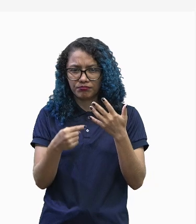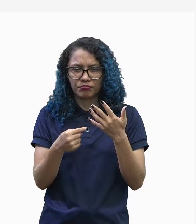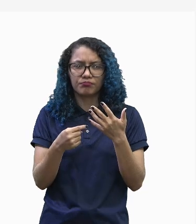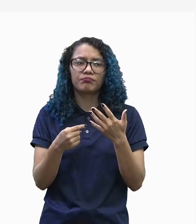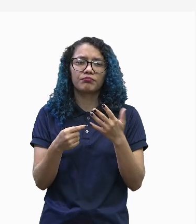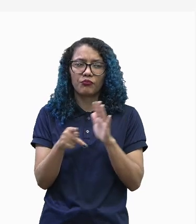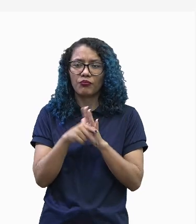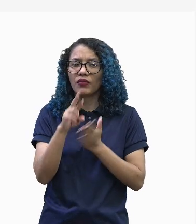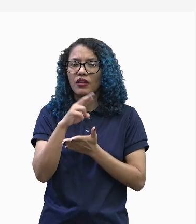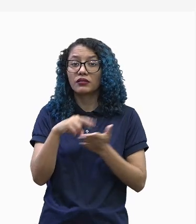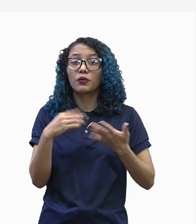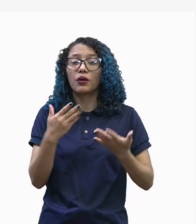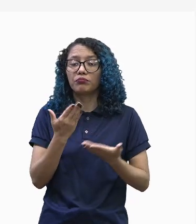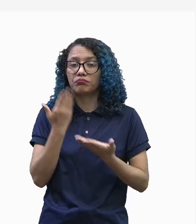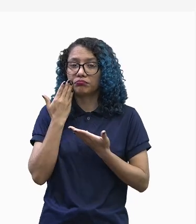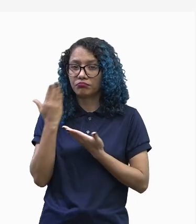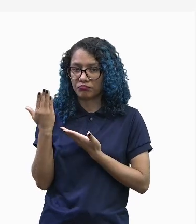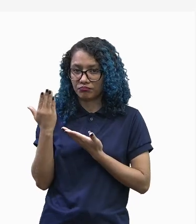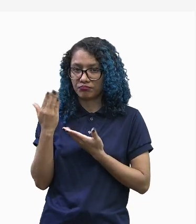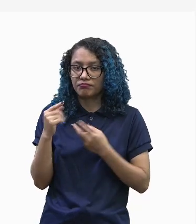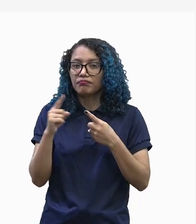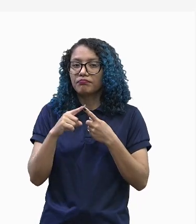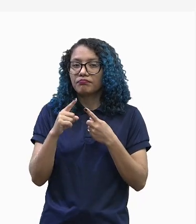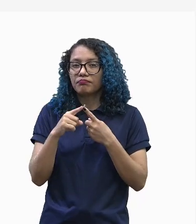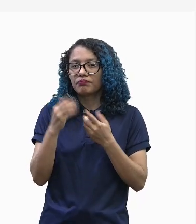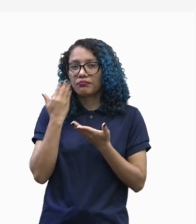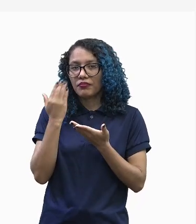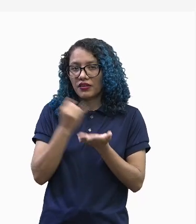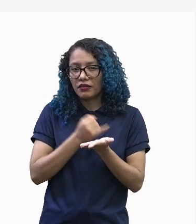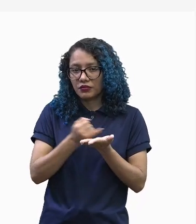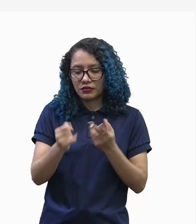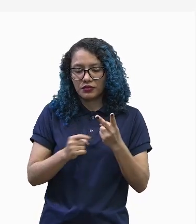da redação são introdução,